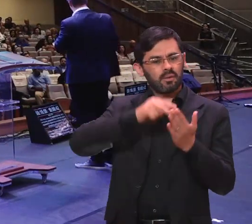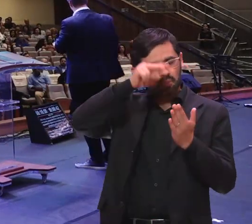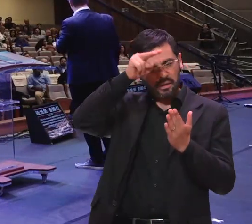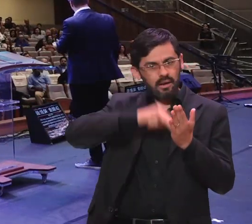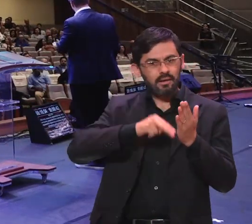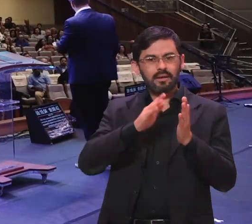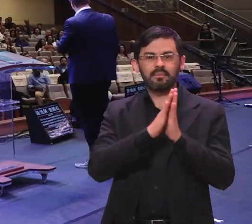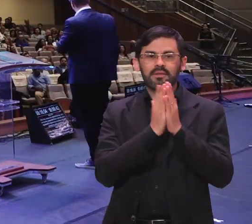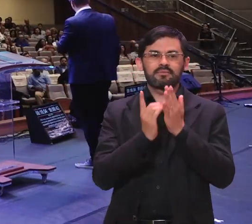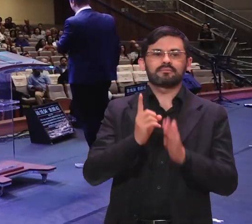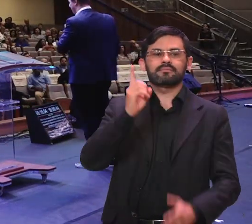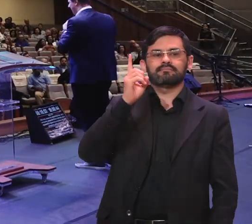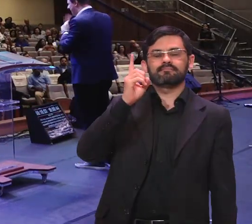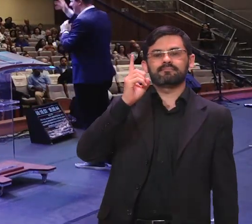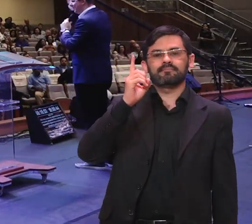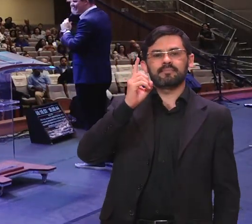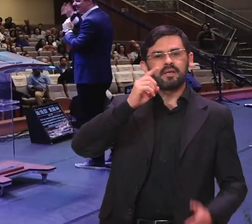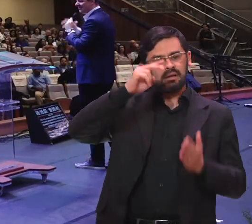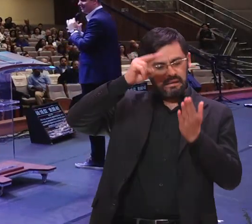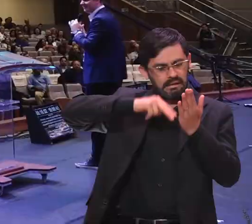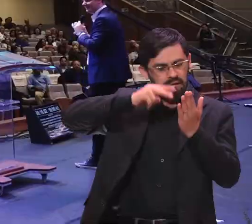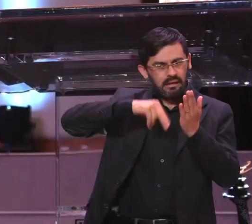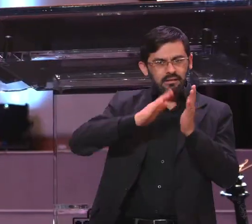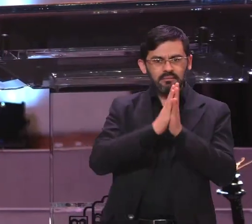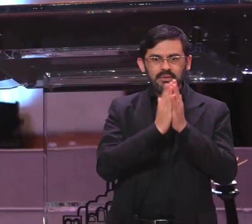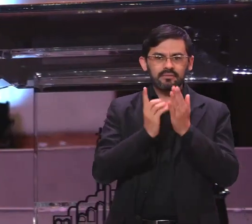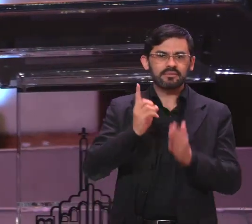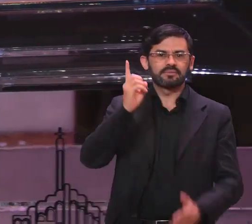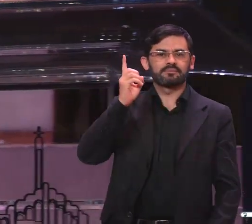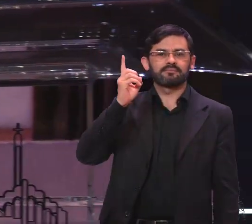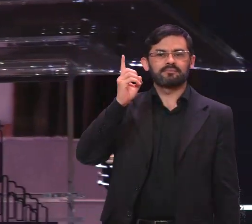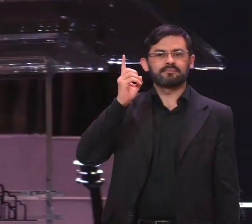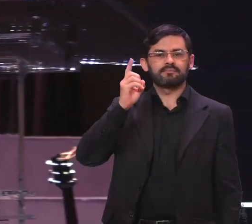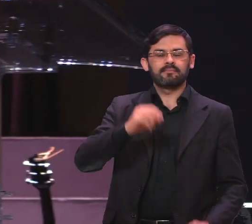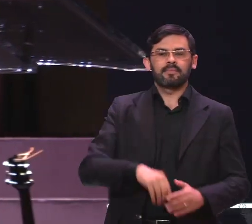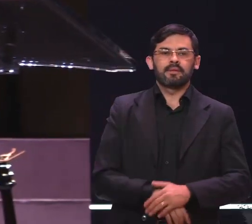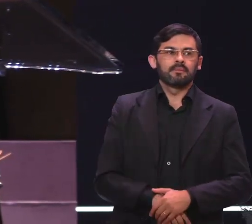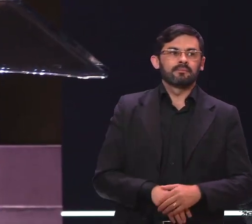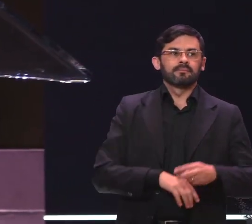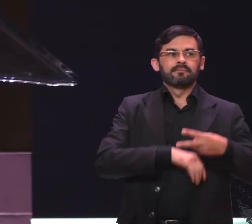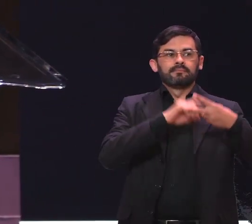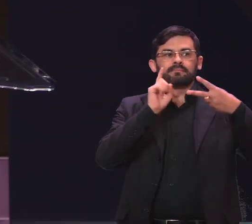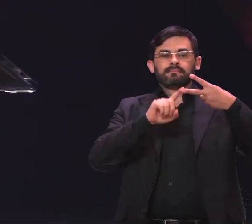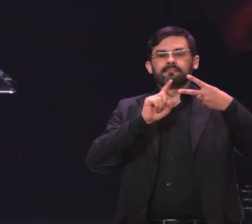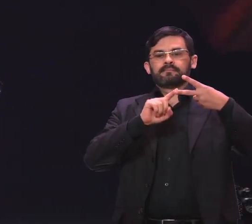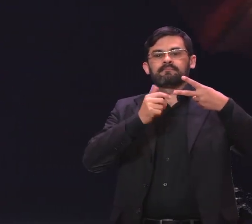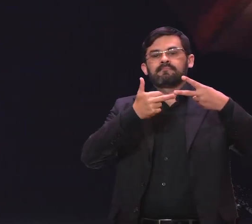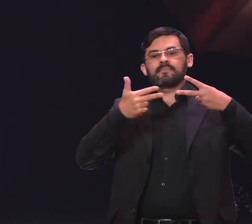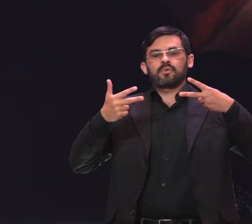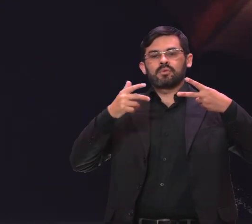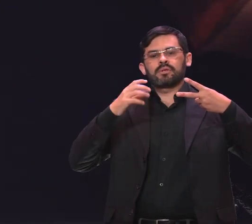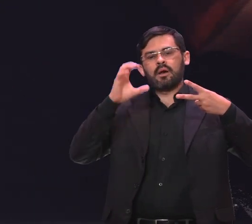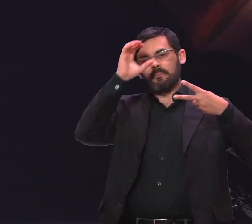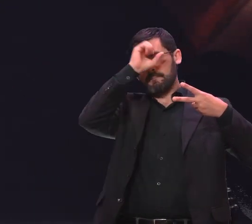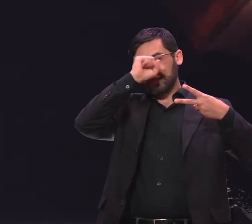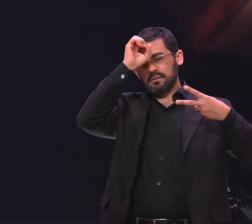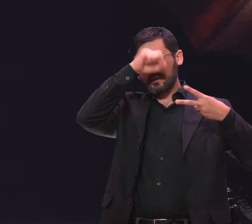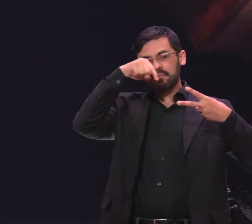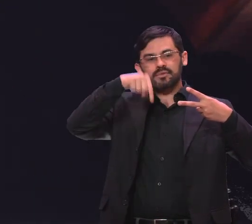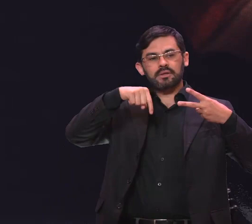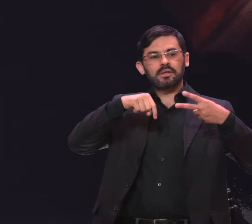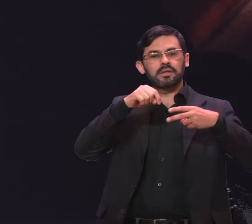palavra. Leia a palavra. Segunda lição que eu aprendo com